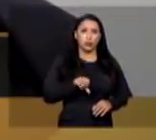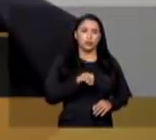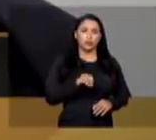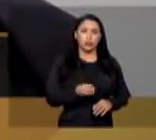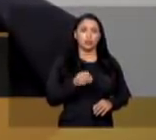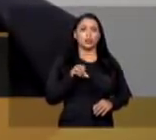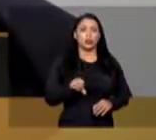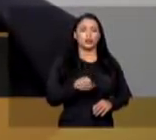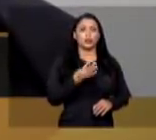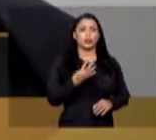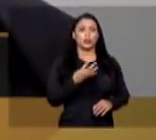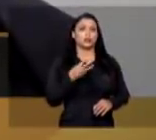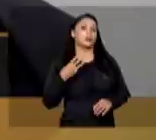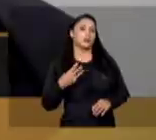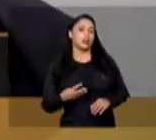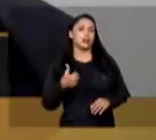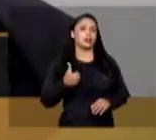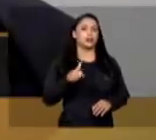190.943,